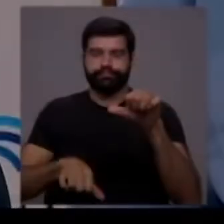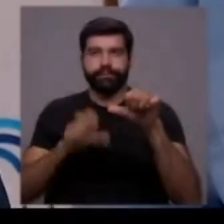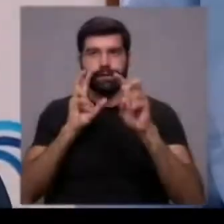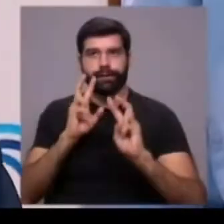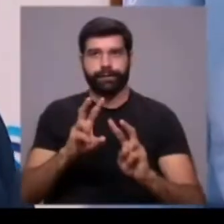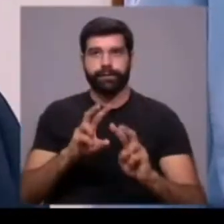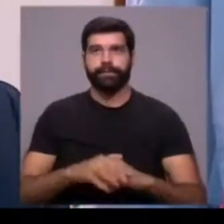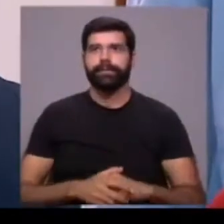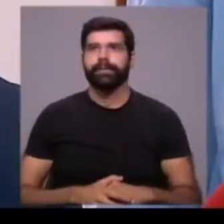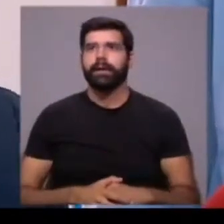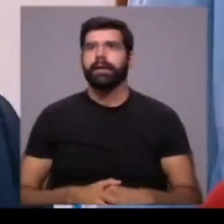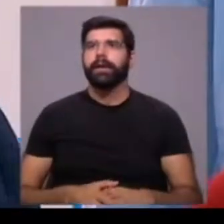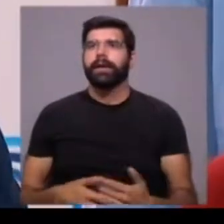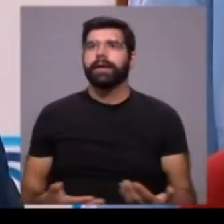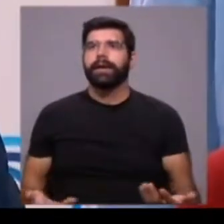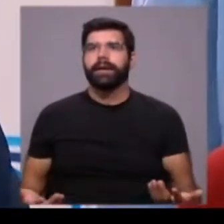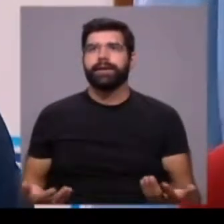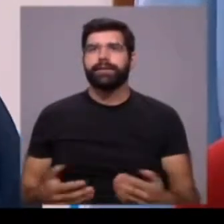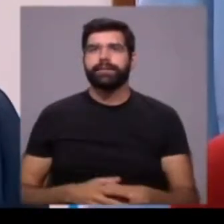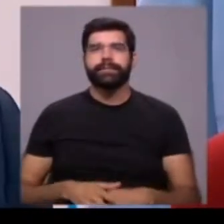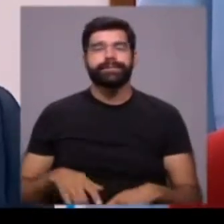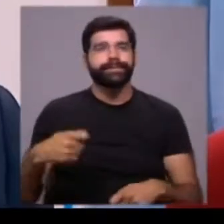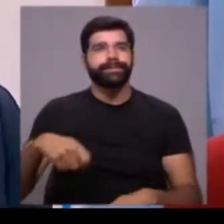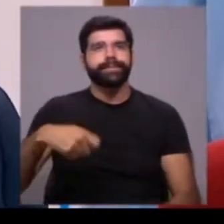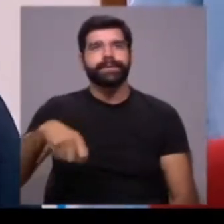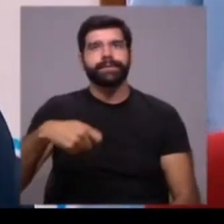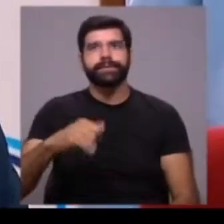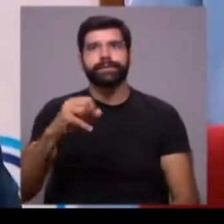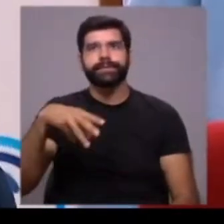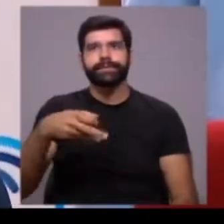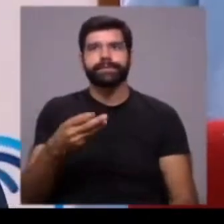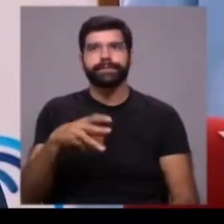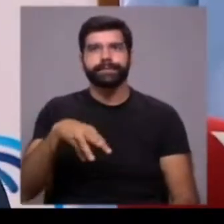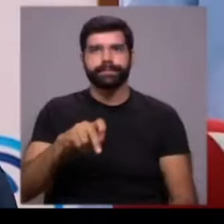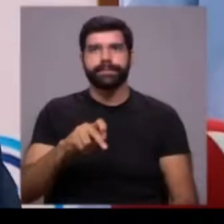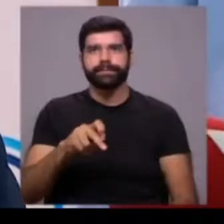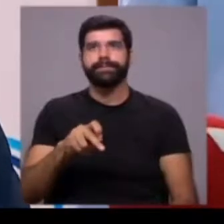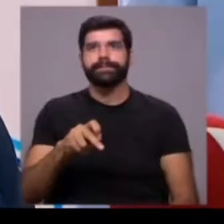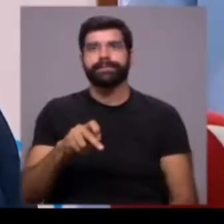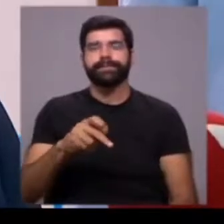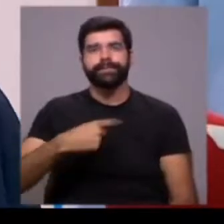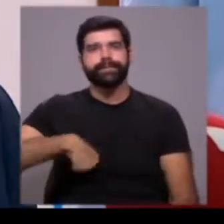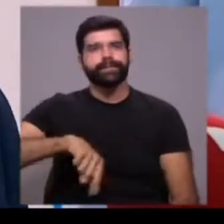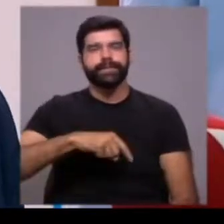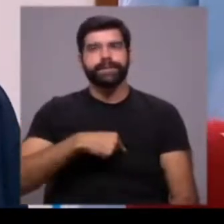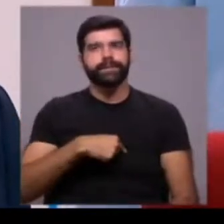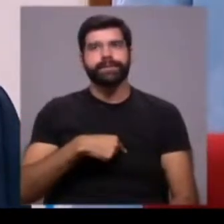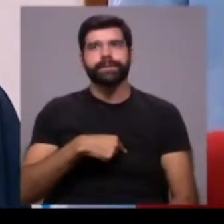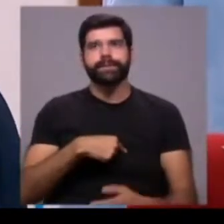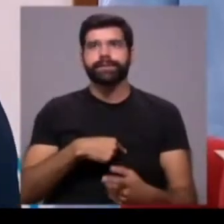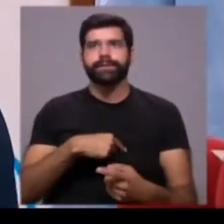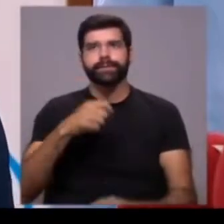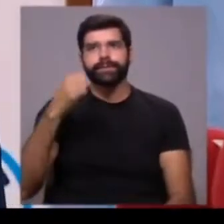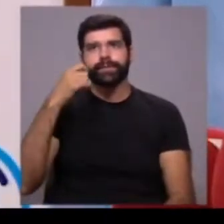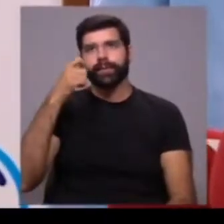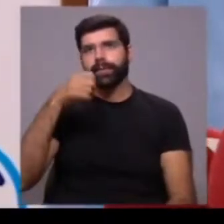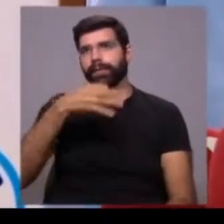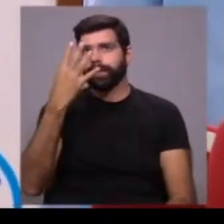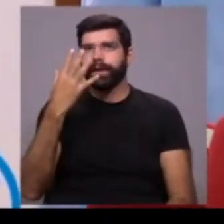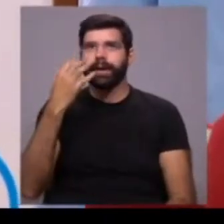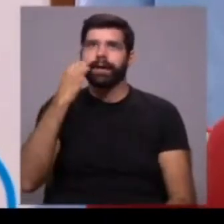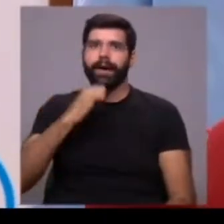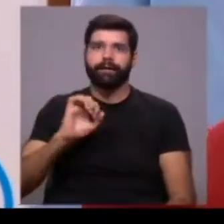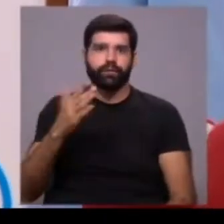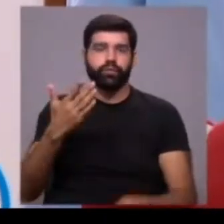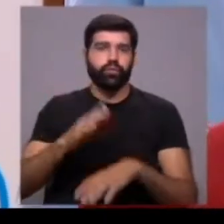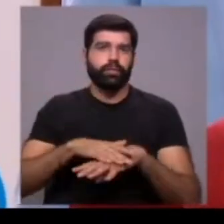as previsões meteorológicas apontam para que hoje tenhamos o dia mais grave do ponto de vista do aumento